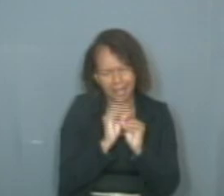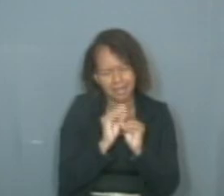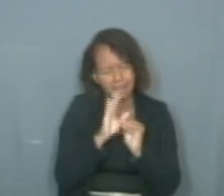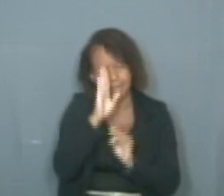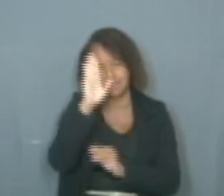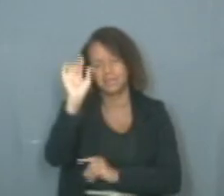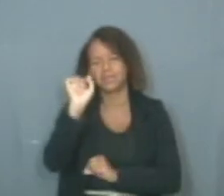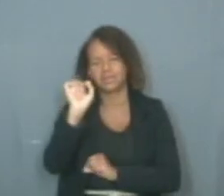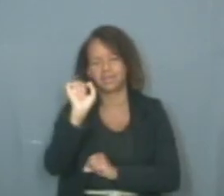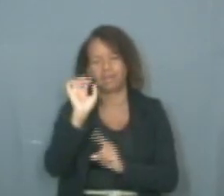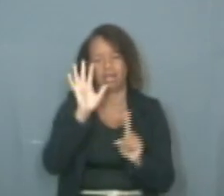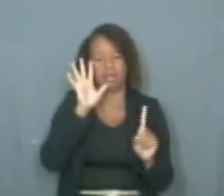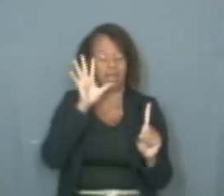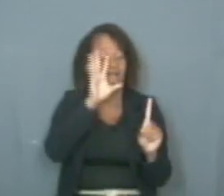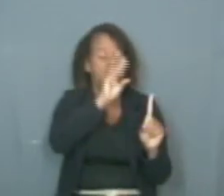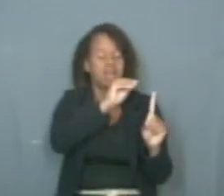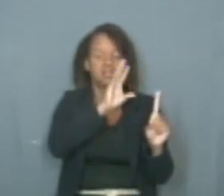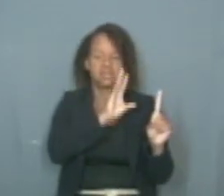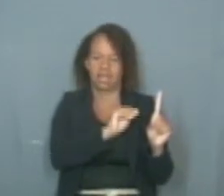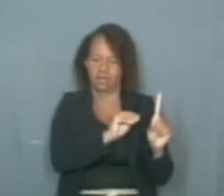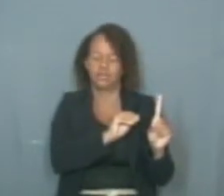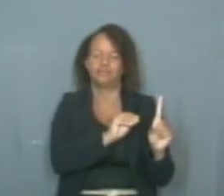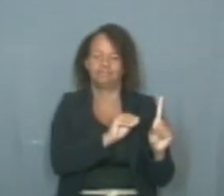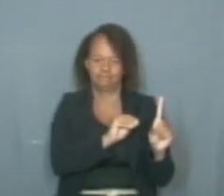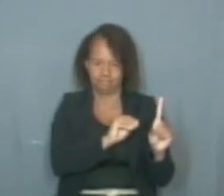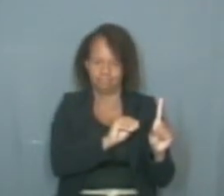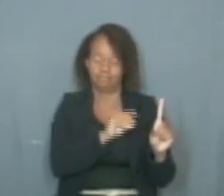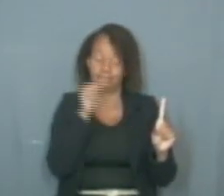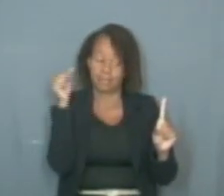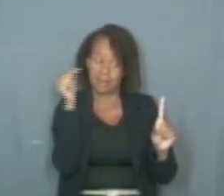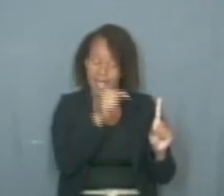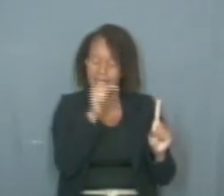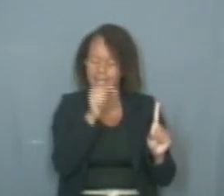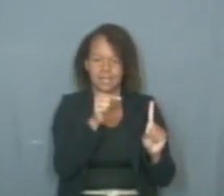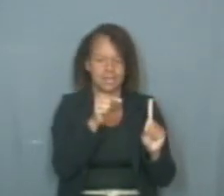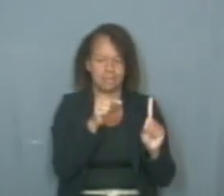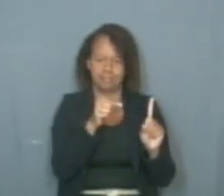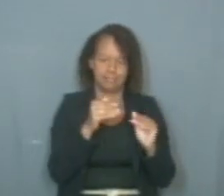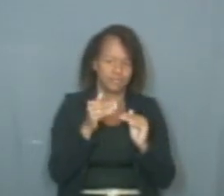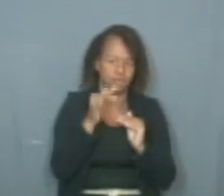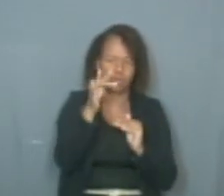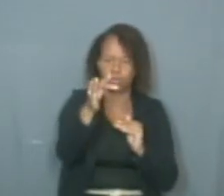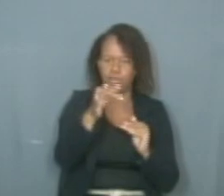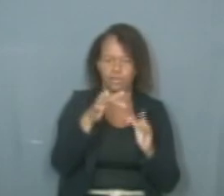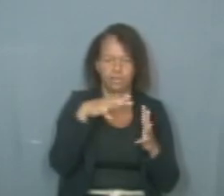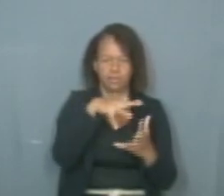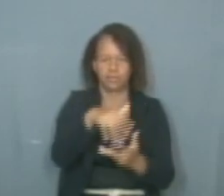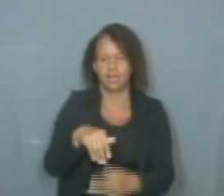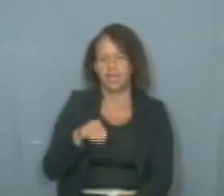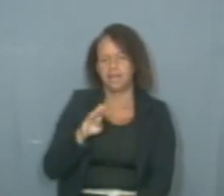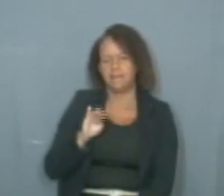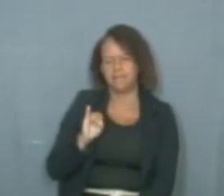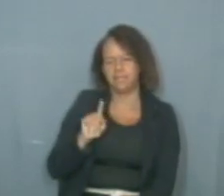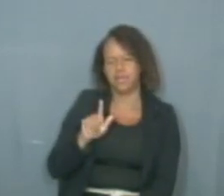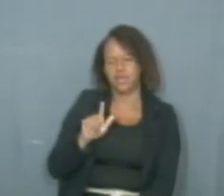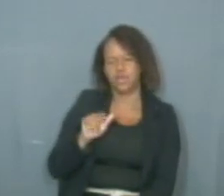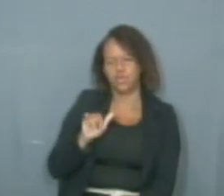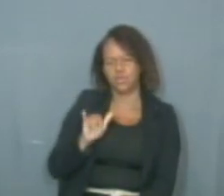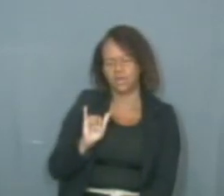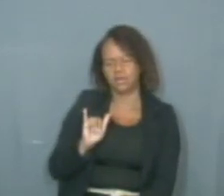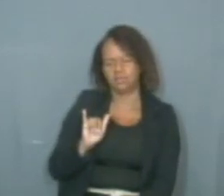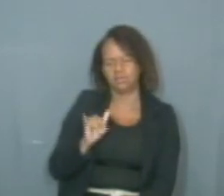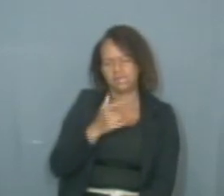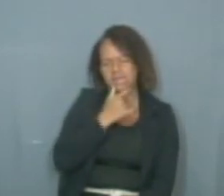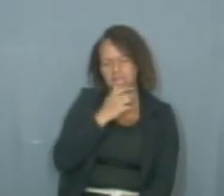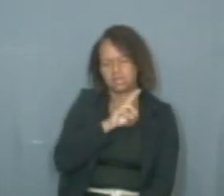principalmente, com assédio. Esta é uma tendência mundial. Bill Gates, um cara que é do